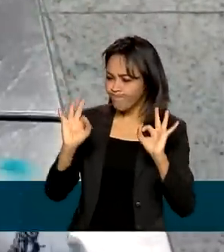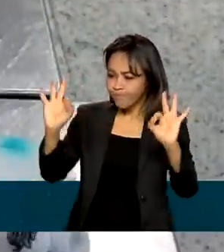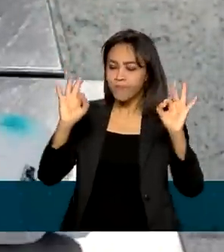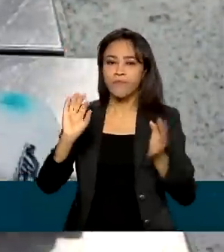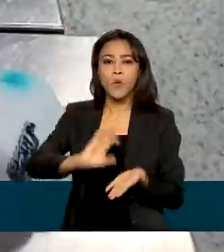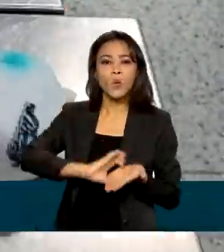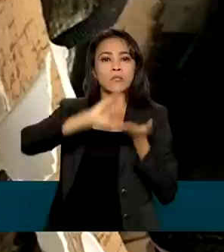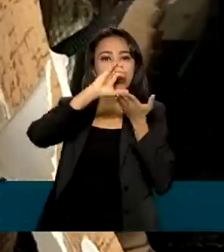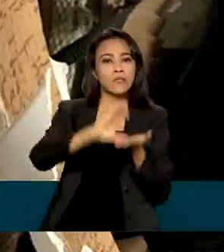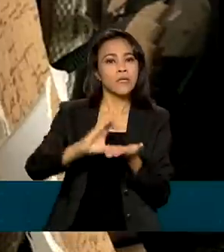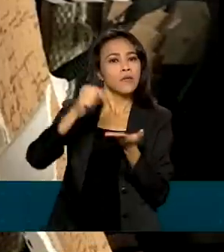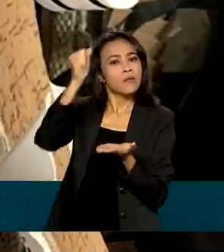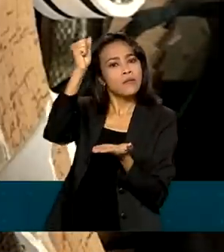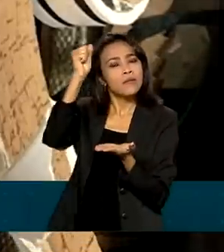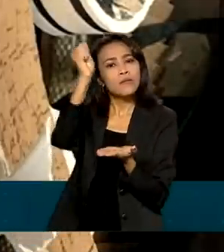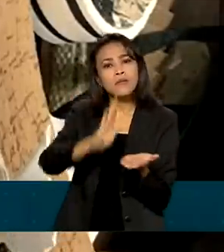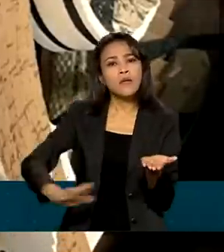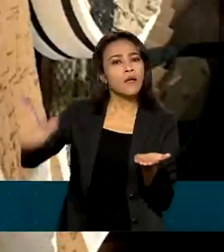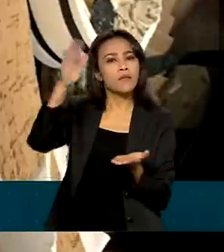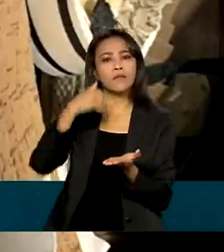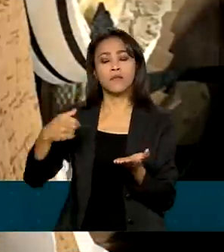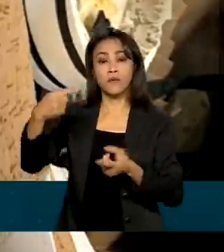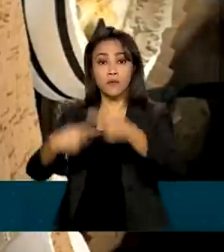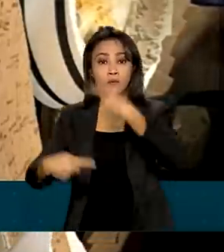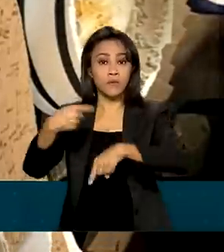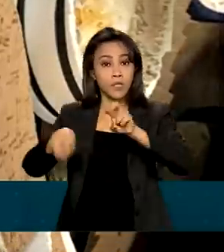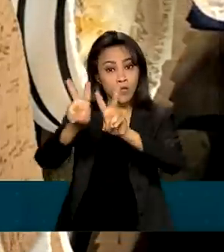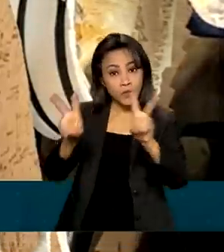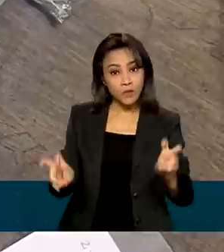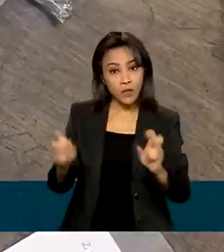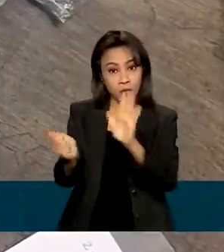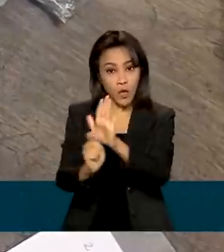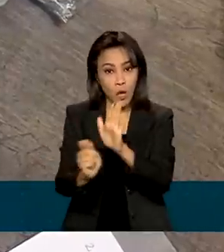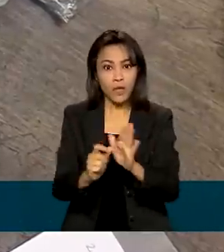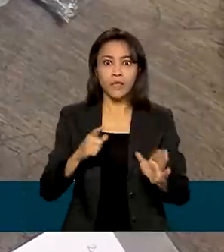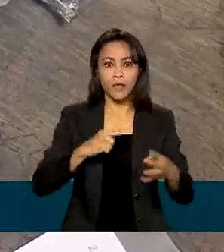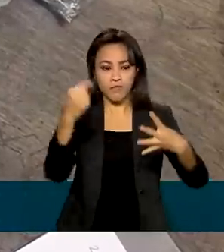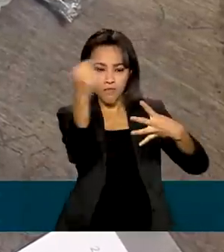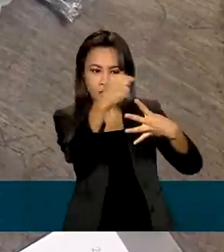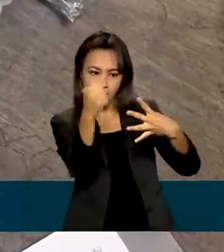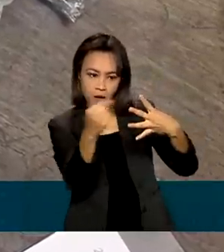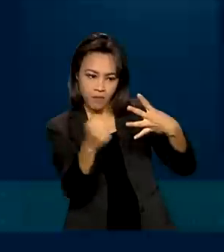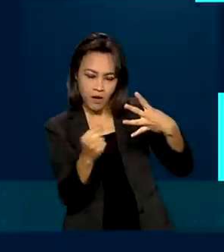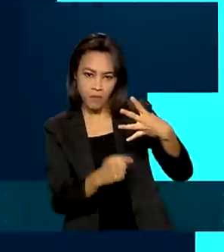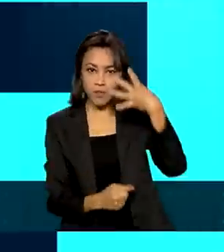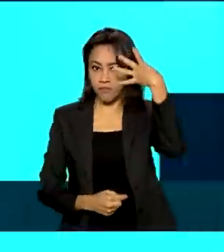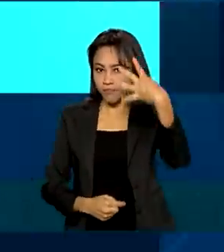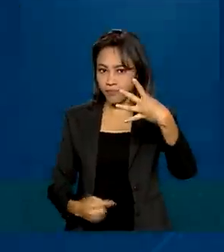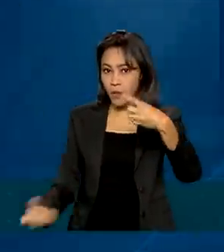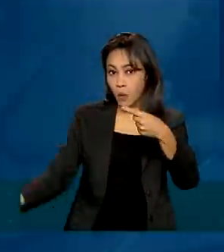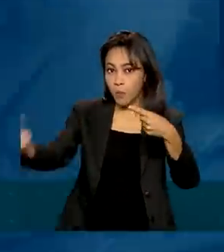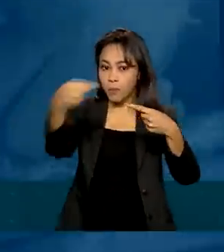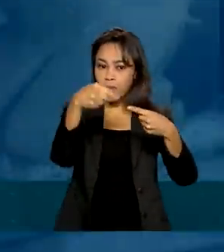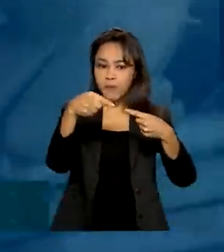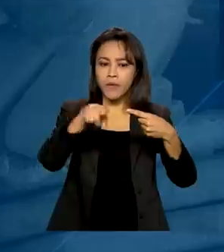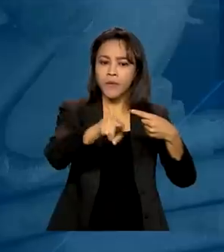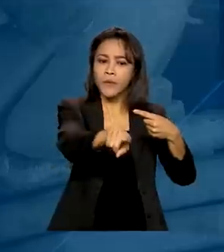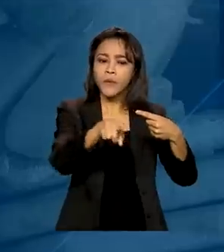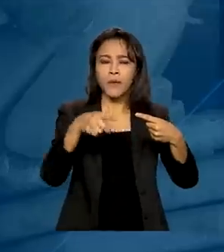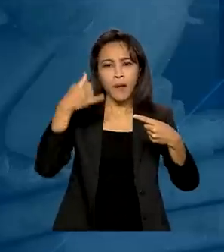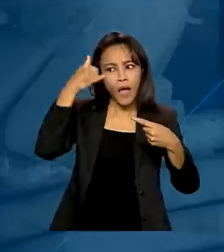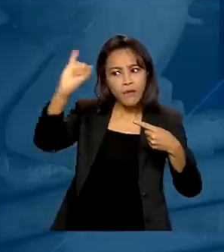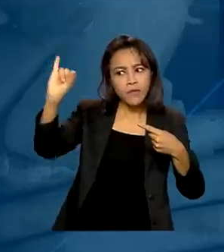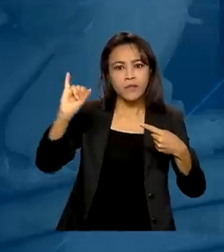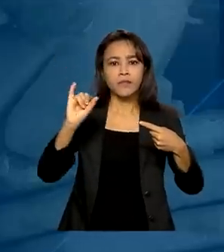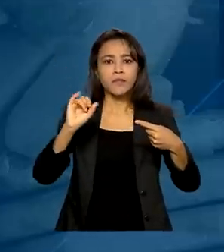Conselho Nacional de políticas sobre drogas e é dividido em quatro eixos O primeiro é o da prevenção